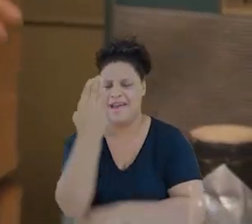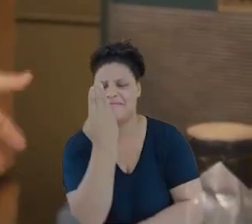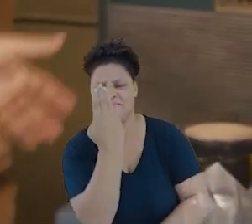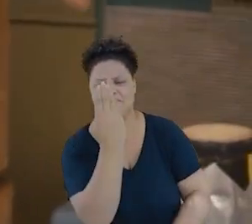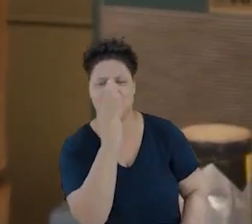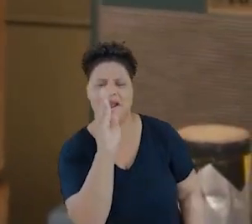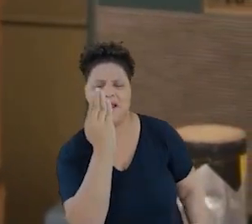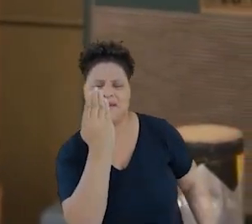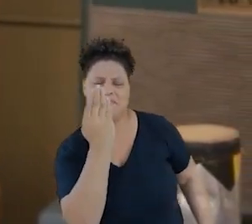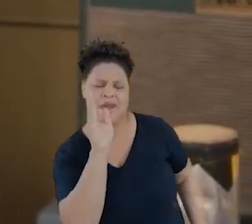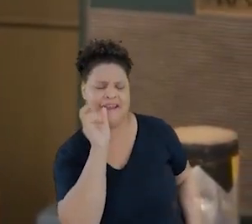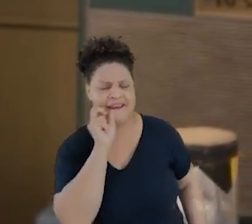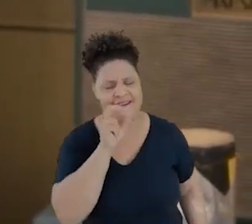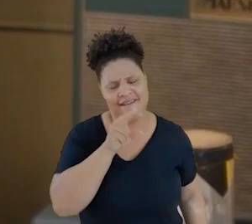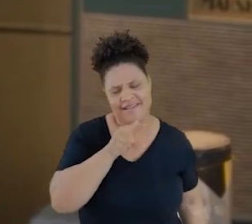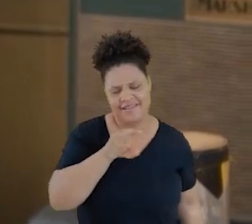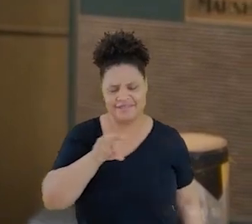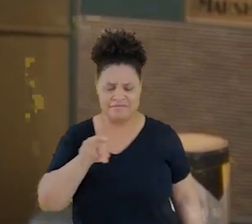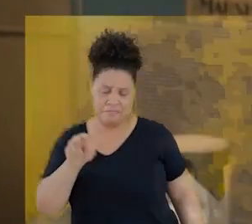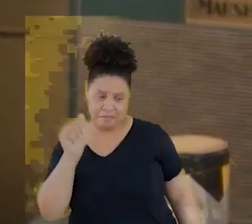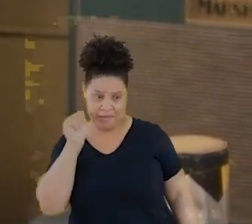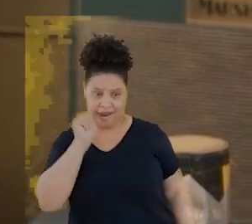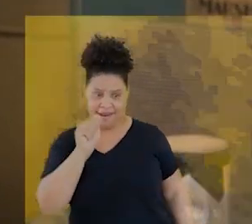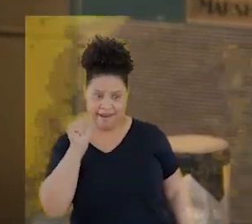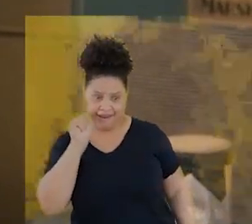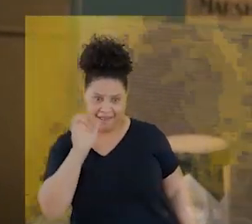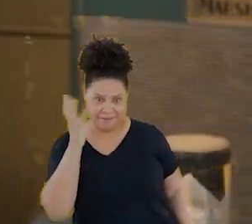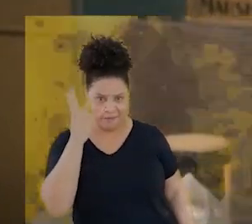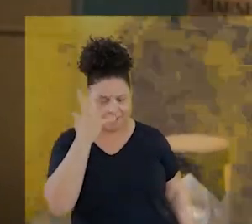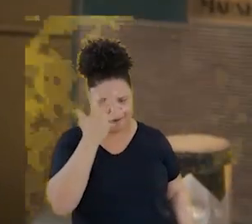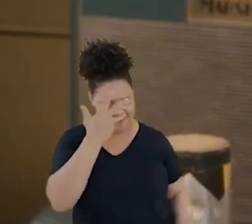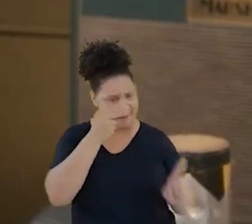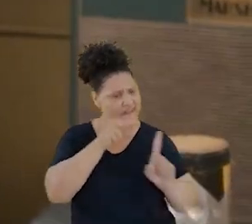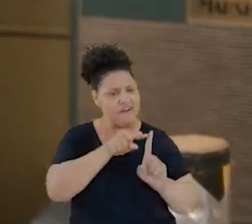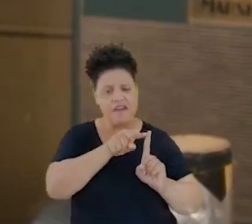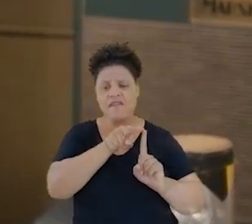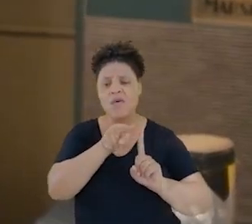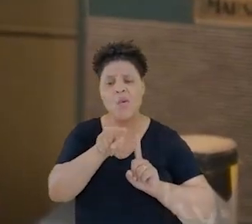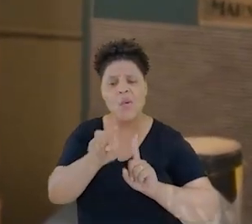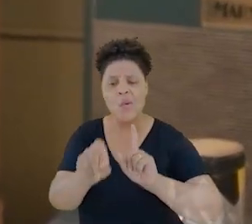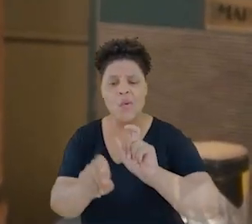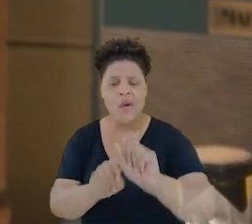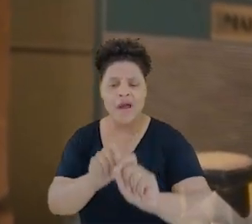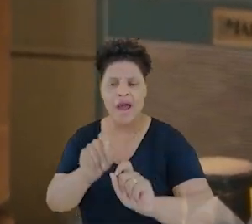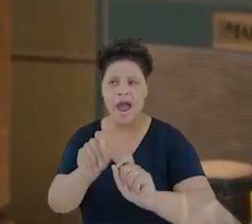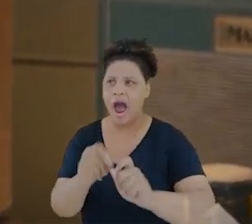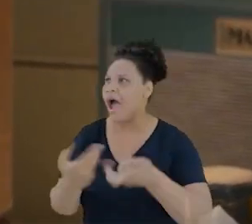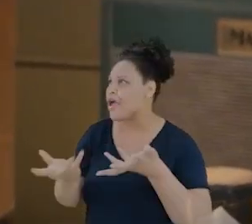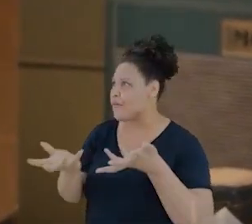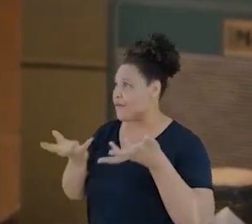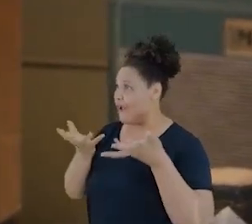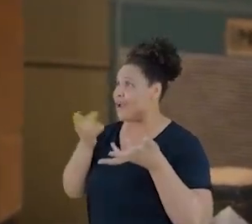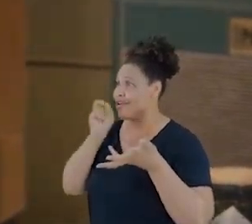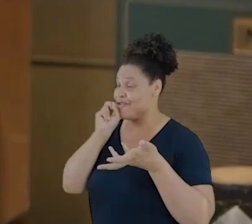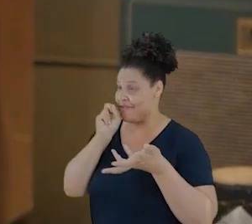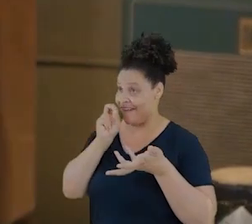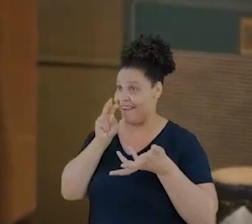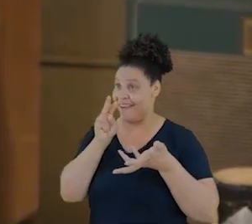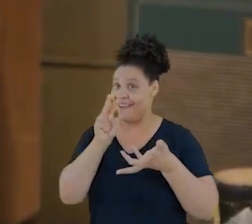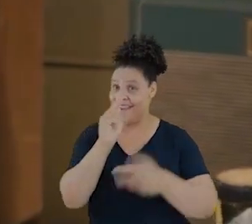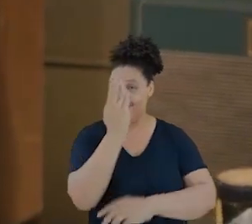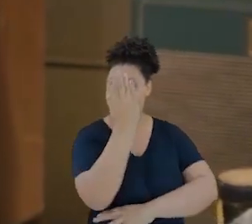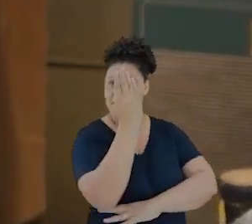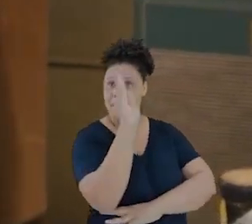Eu quero ver, menina bonita, o que vem ver, o que vem ver, o que vem ver. Na ladeira o